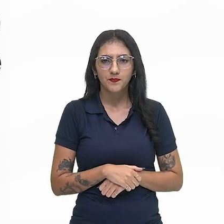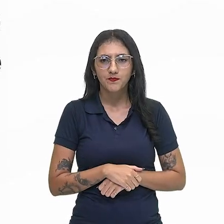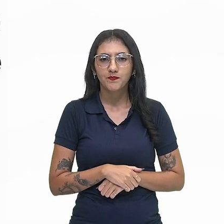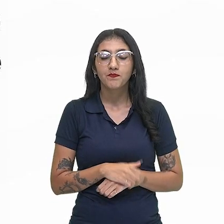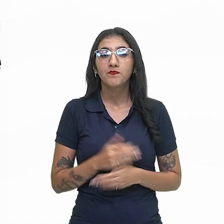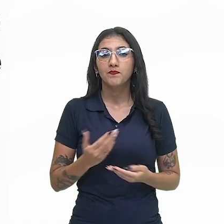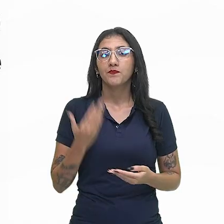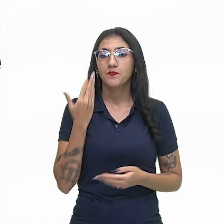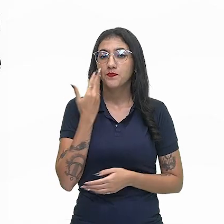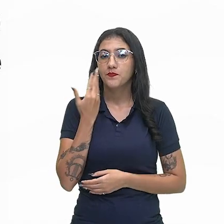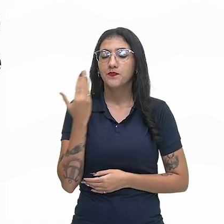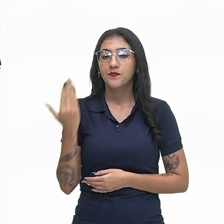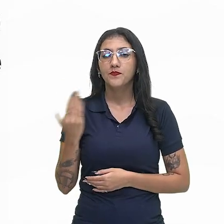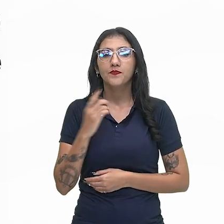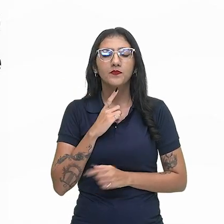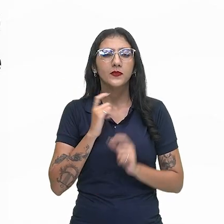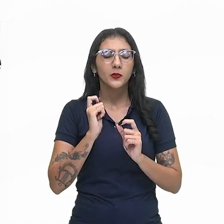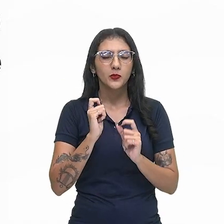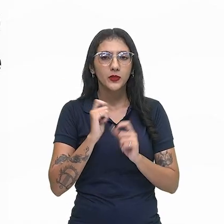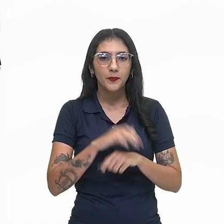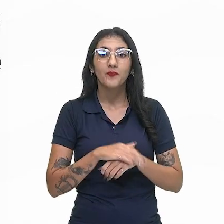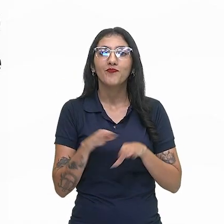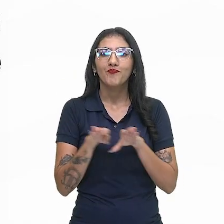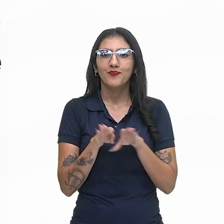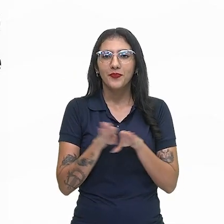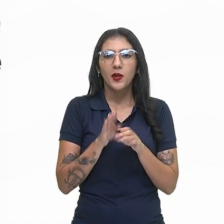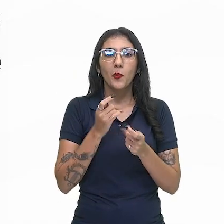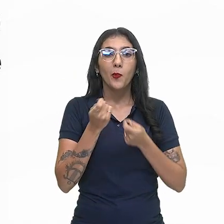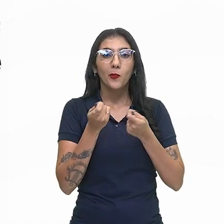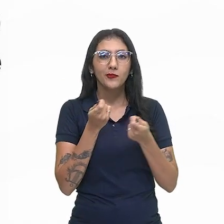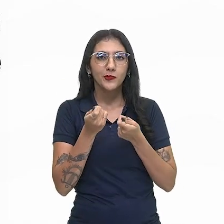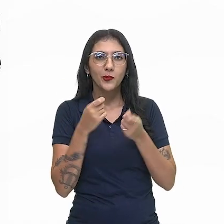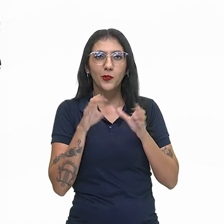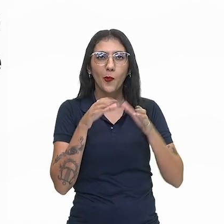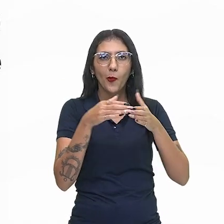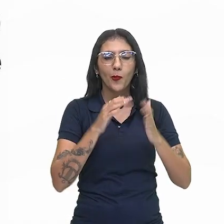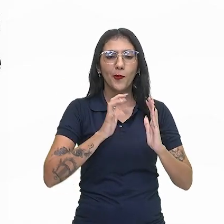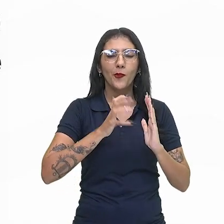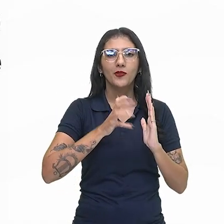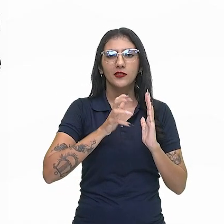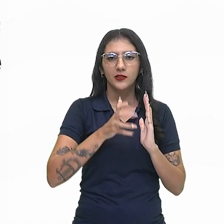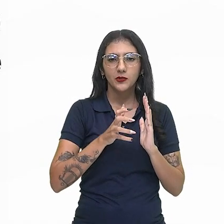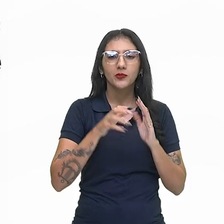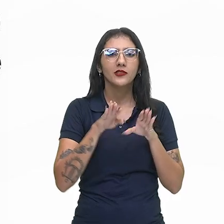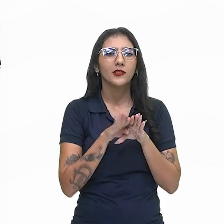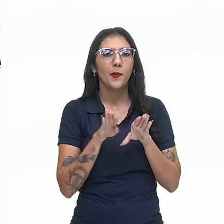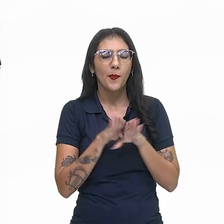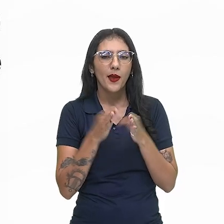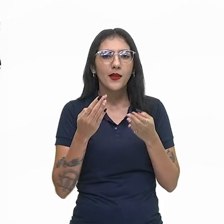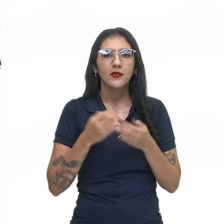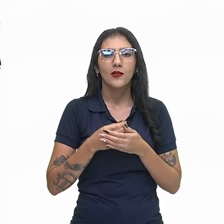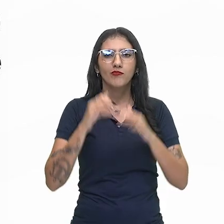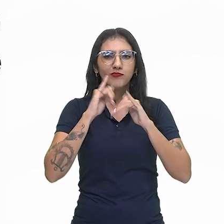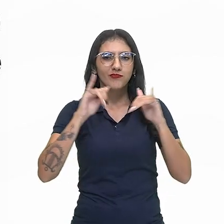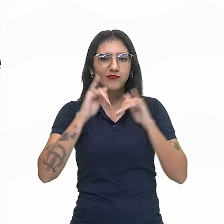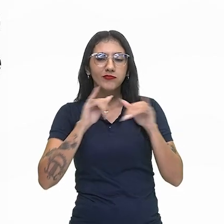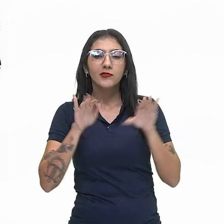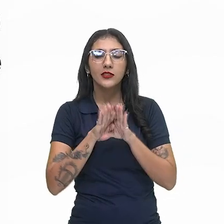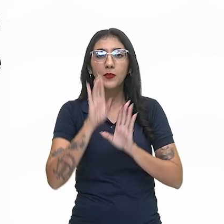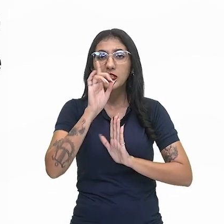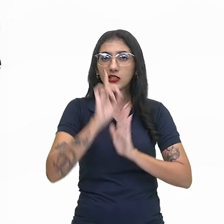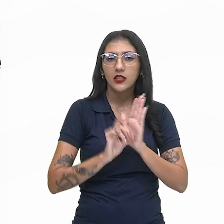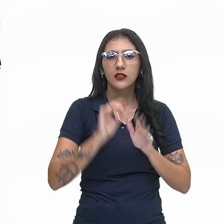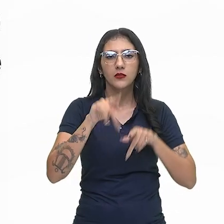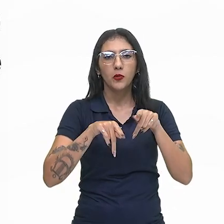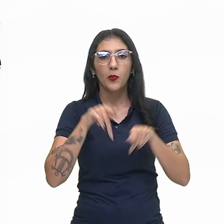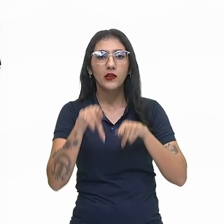político marcado por restrições aos partidos políticos, à imprensa, aos direitos